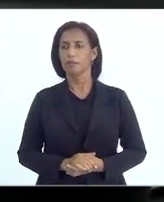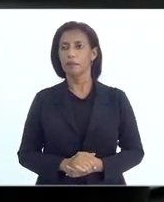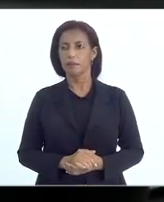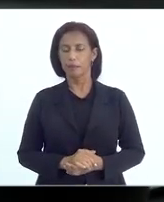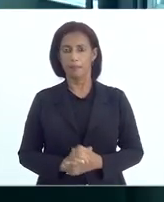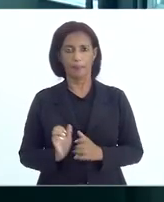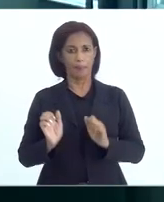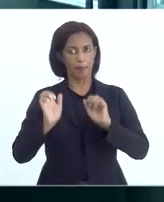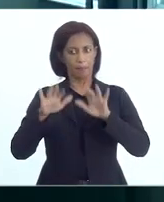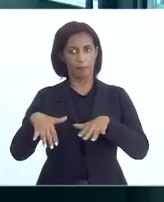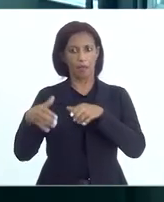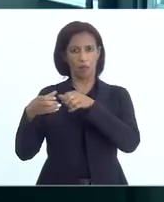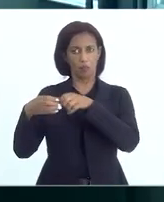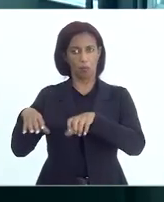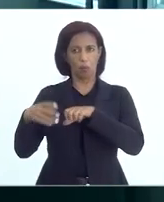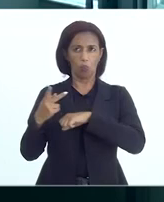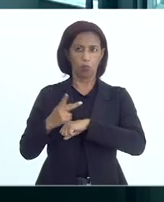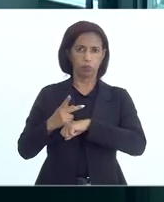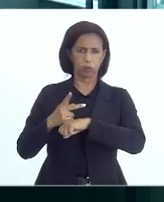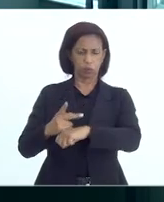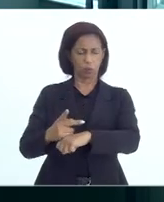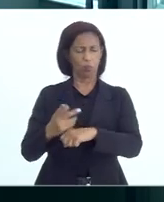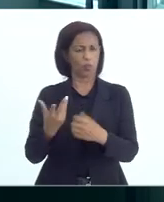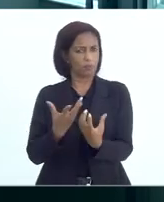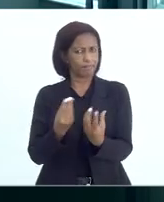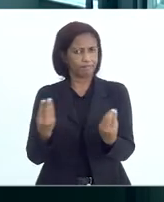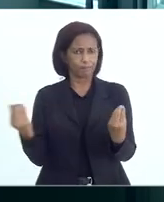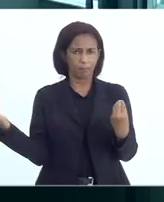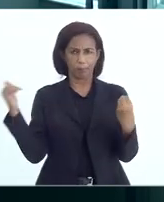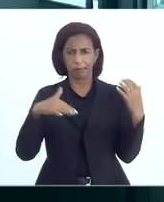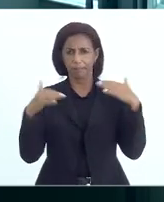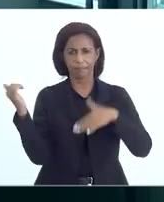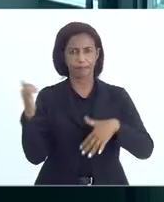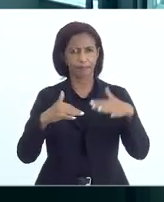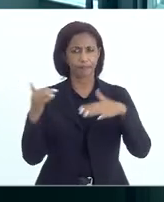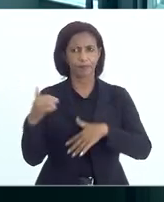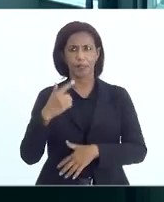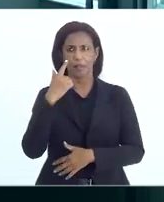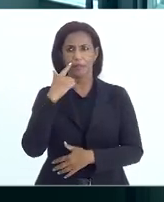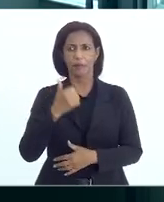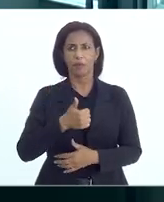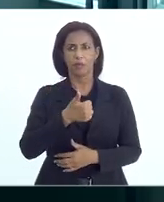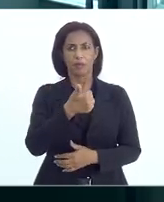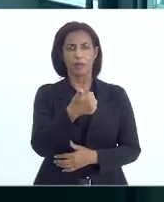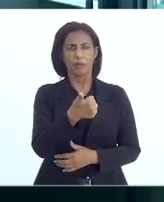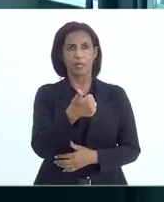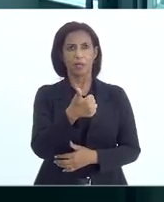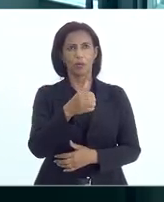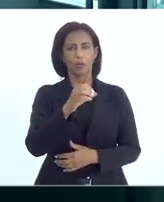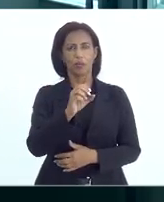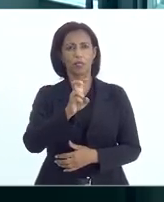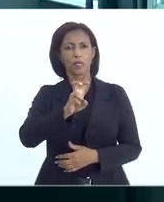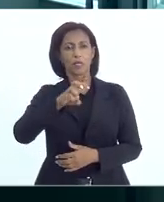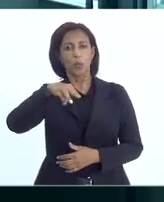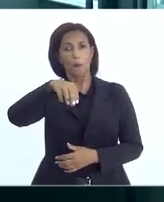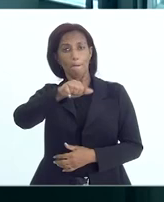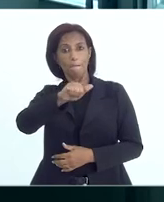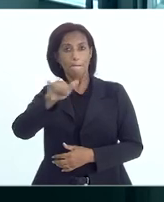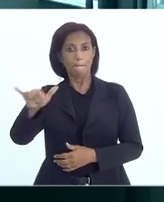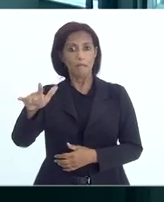bem foi um concurso com uma procura muito grande a gente pode ver aqui se foram 105 mil